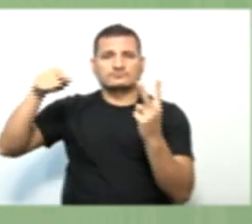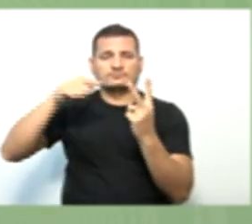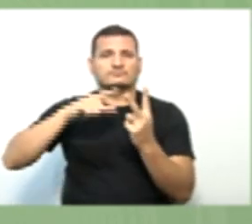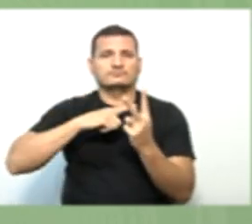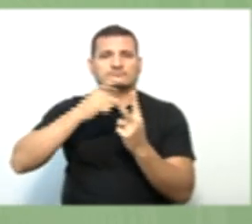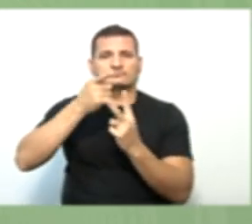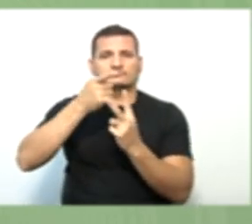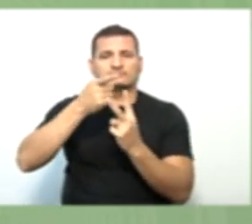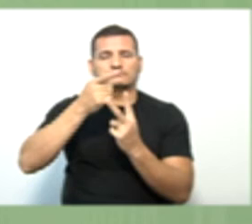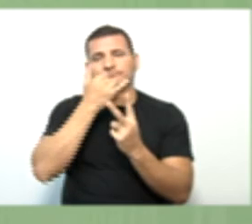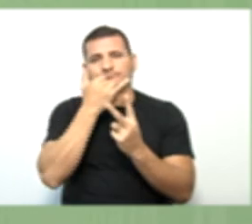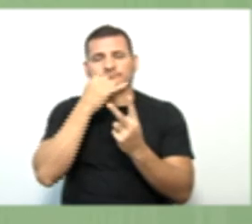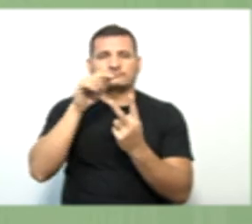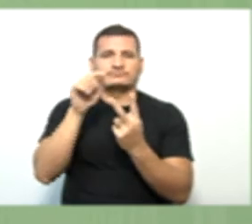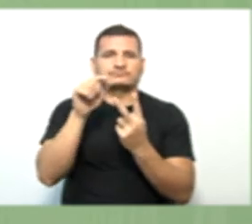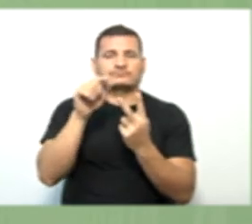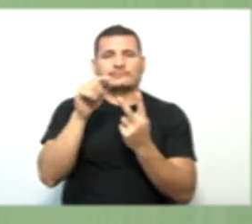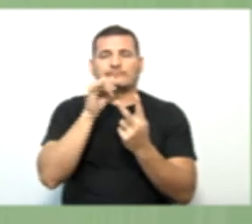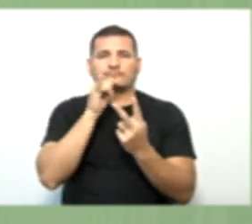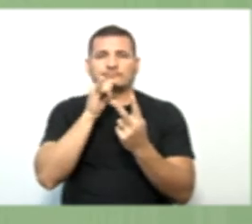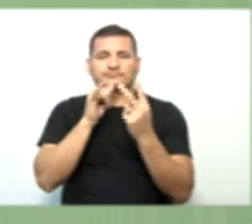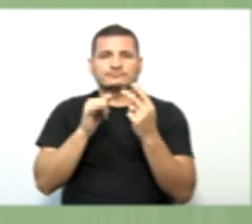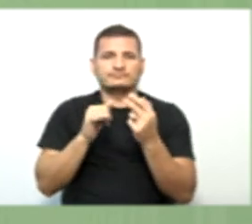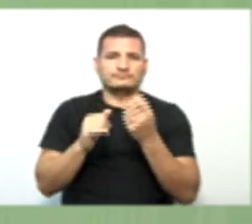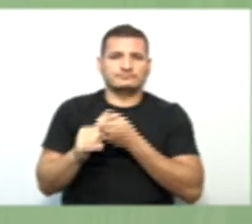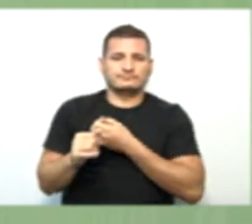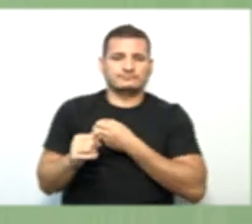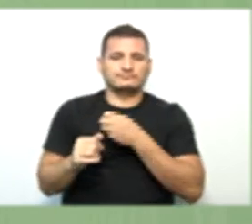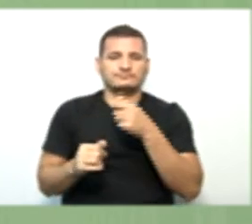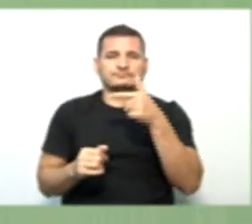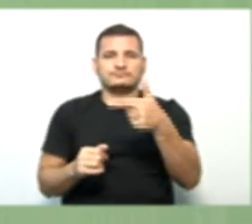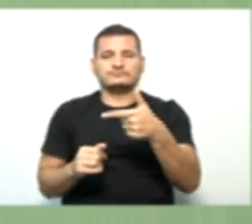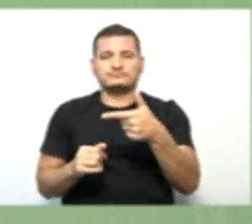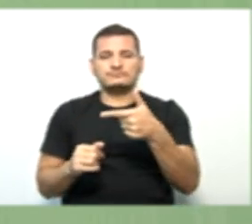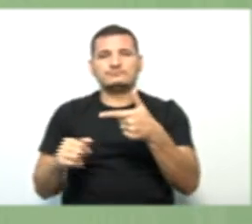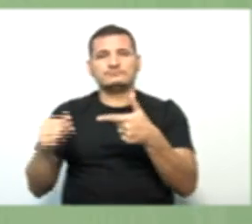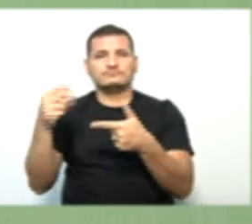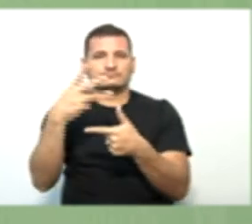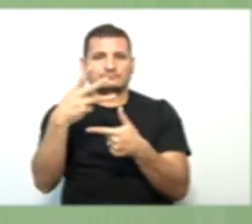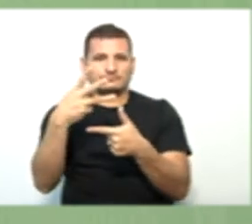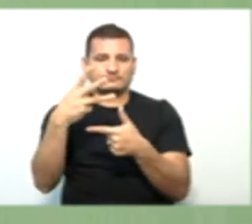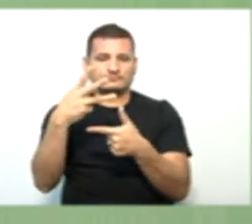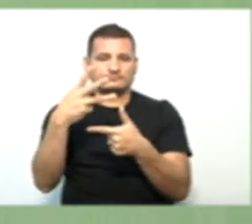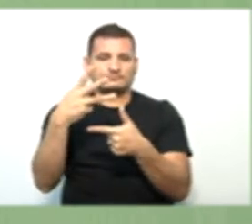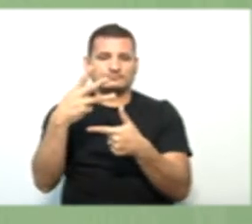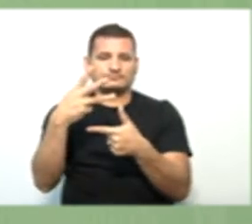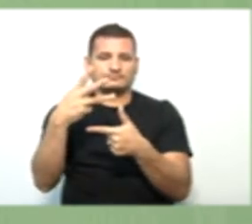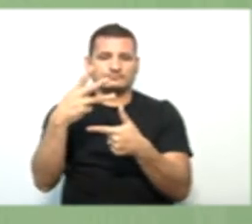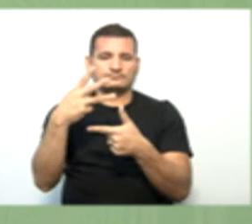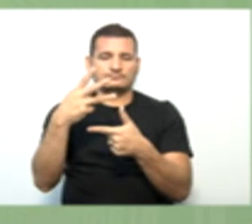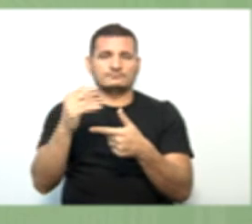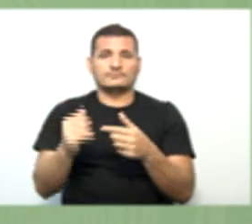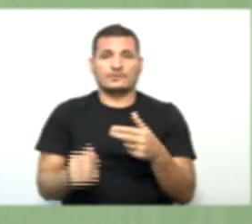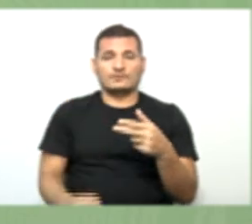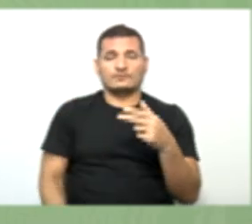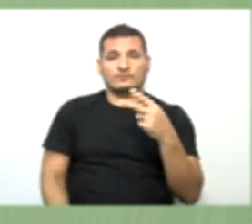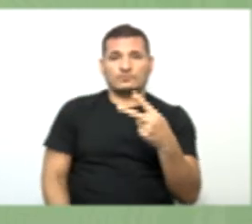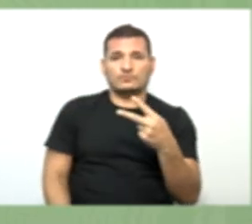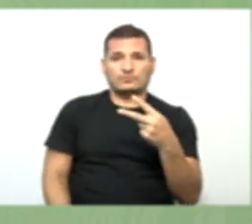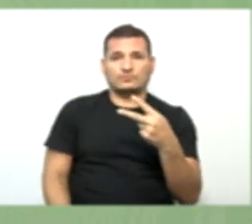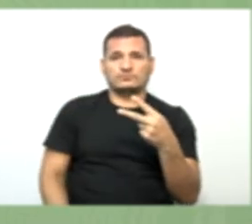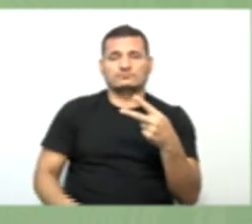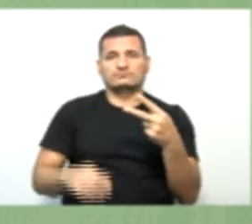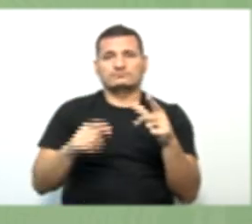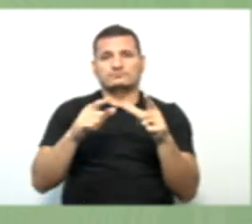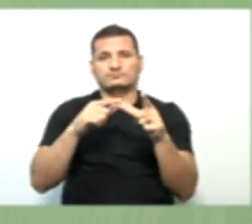2 asteriscos. Então, por exemplo, se eu tenho um número 2 ao cubo, em Python eu vou fazer 2 asterisco,